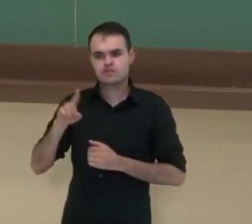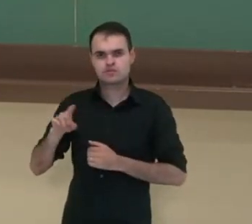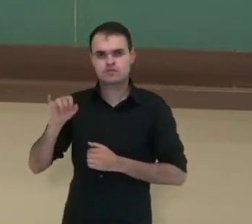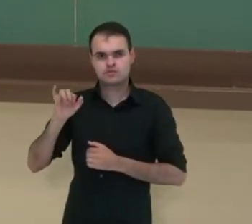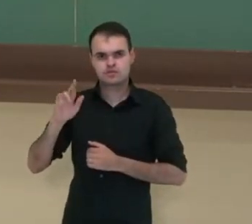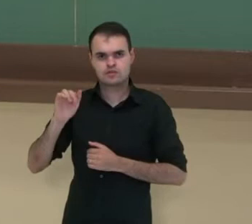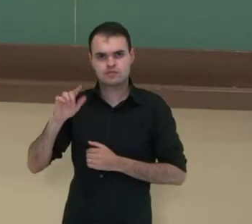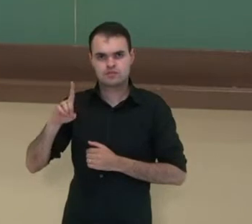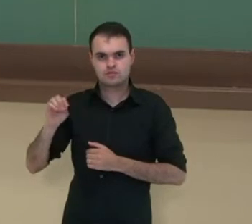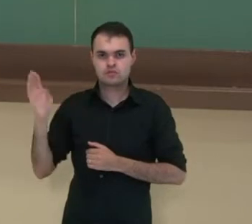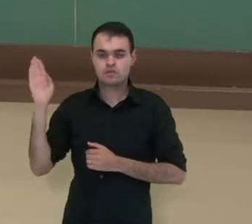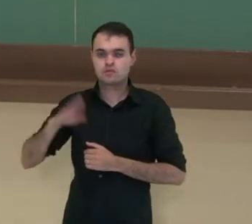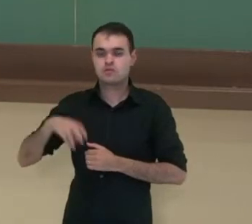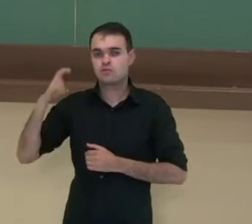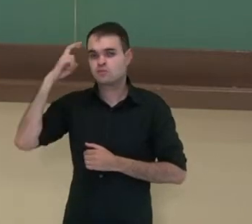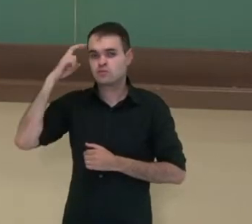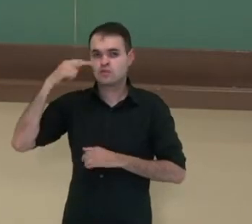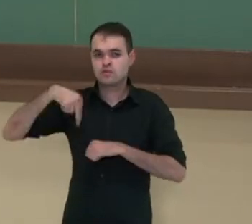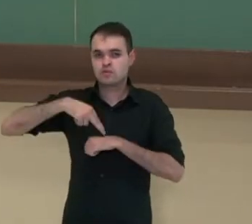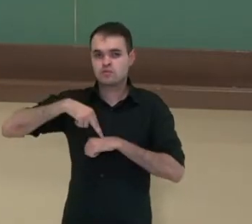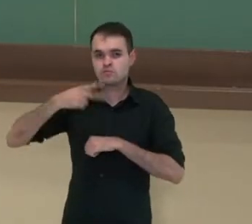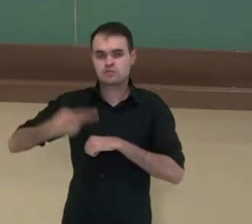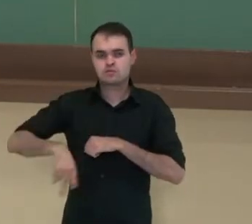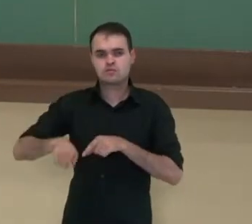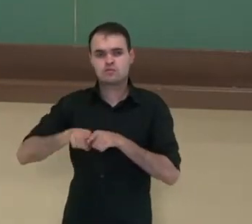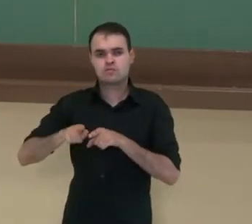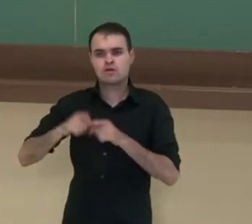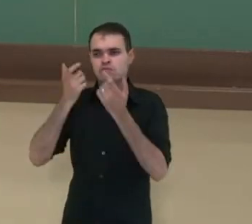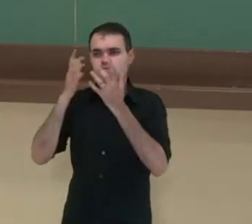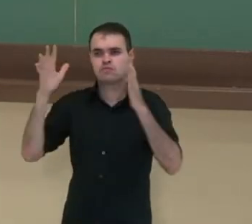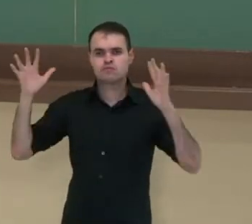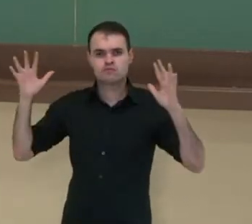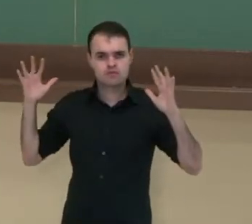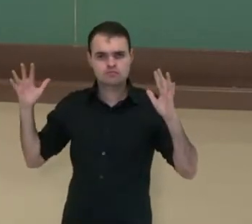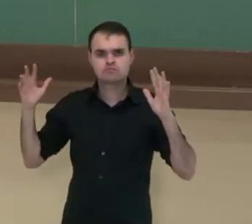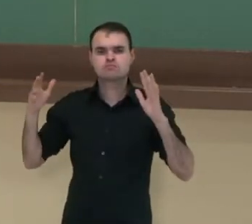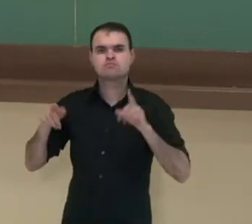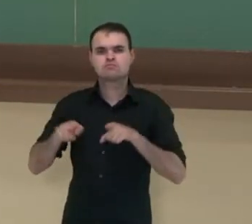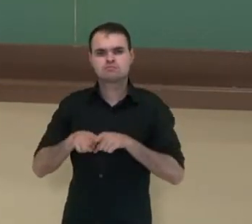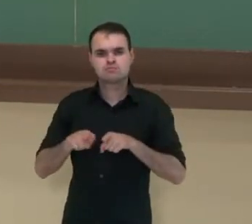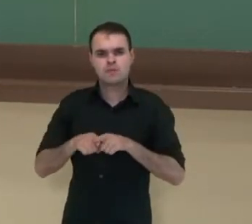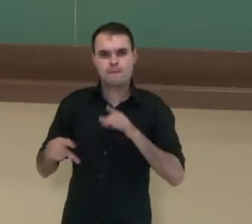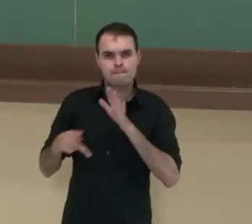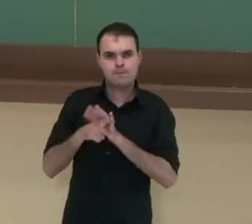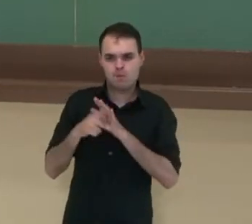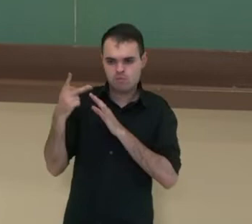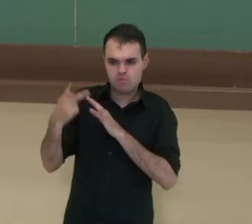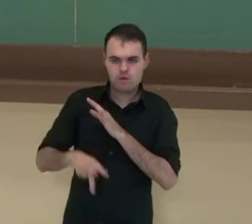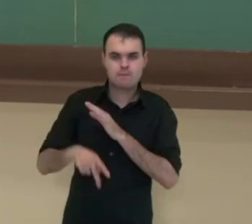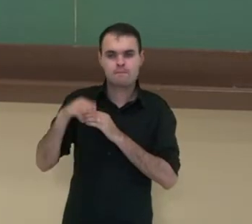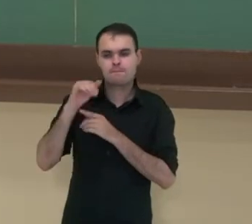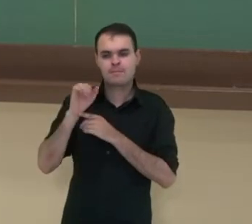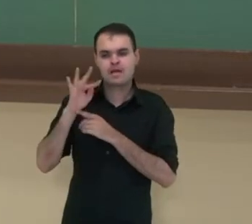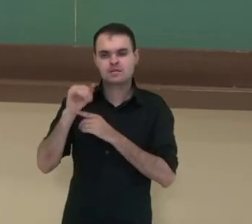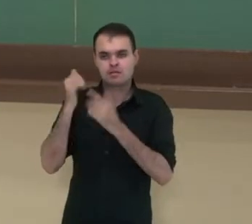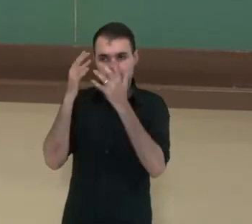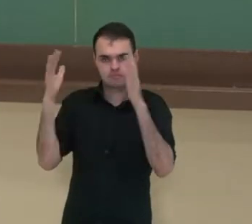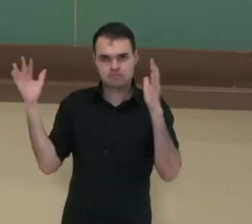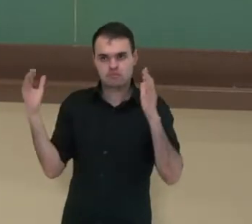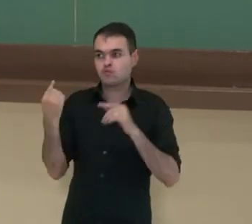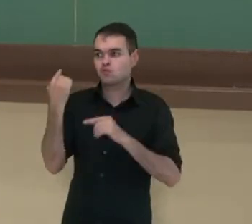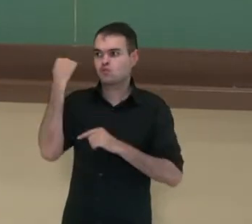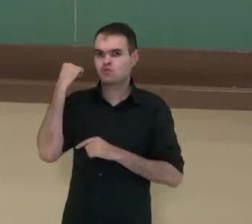personagens inspiradas na cultura nacional as histórias se passavam na floresta fictícia brasileira né a Mata do Fundão